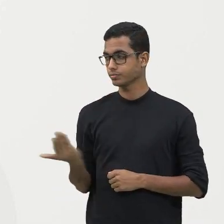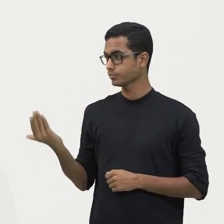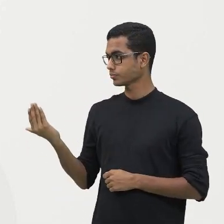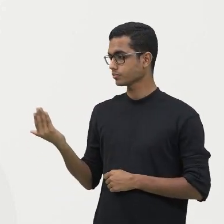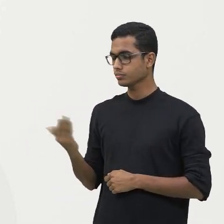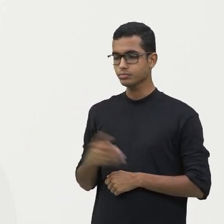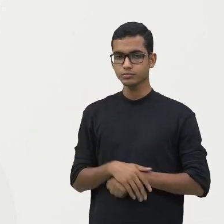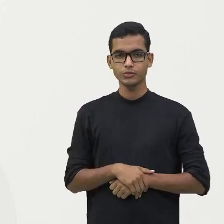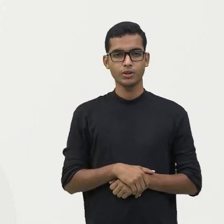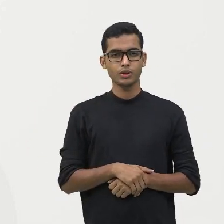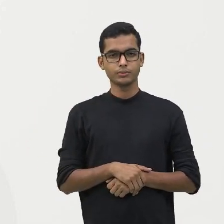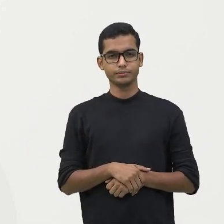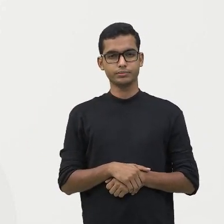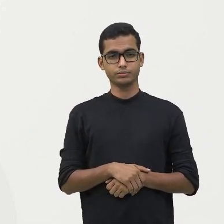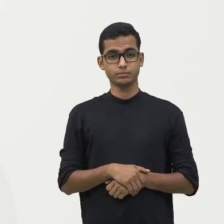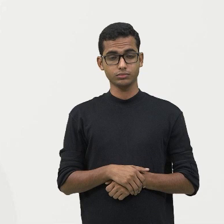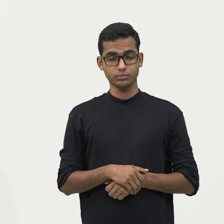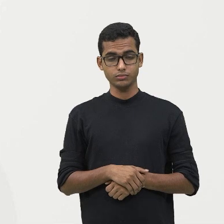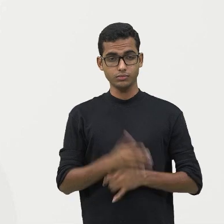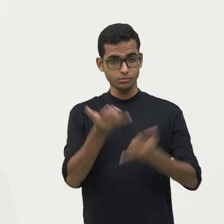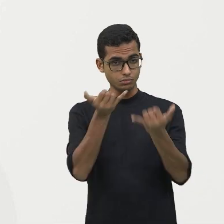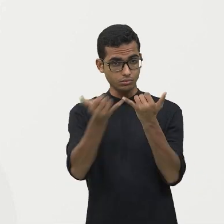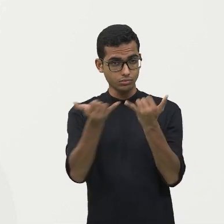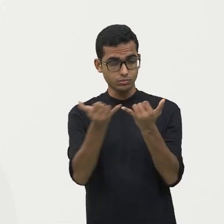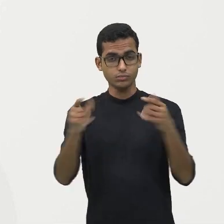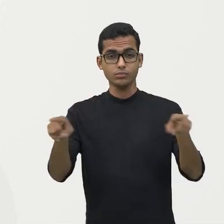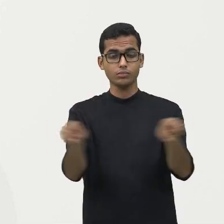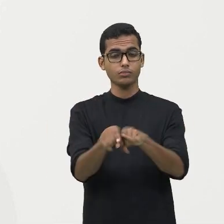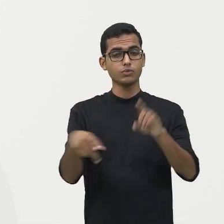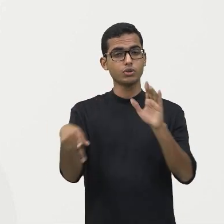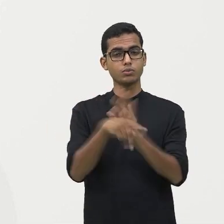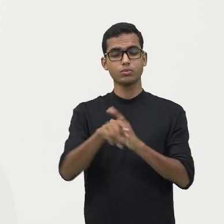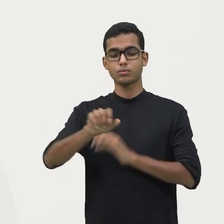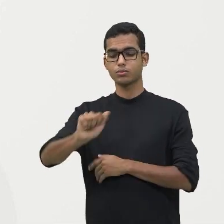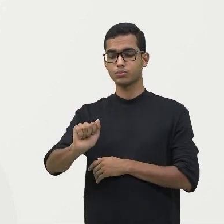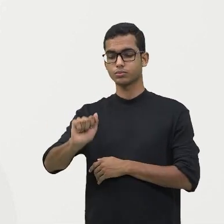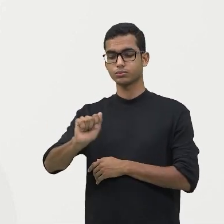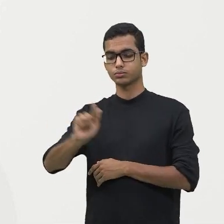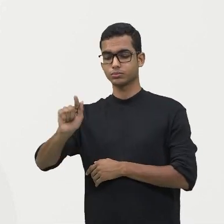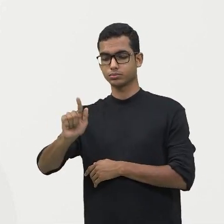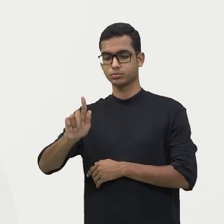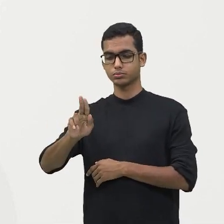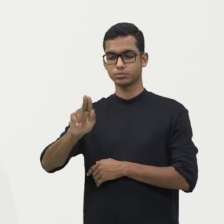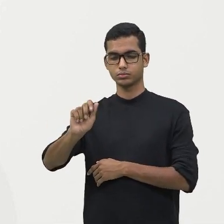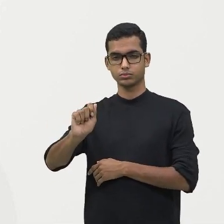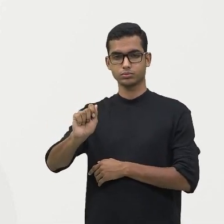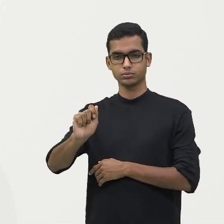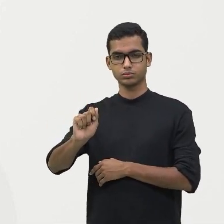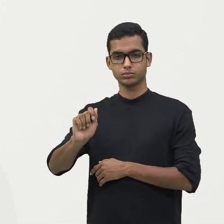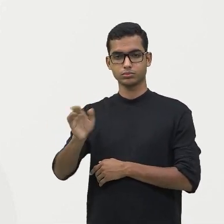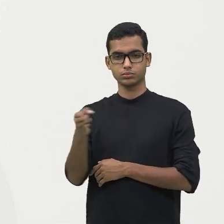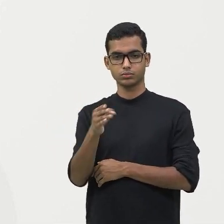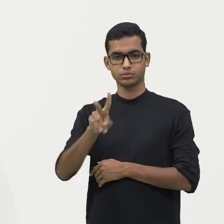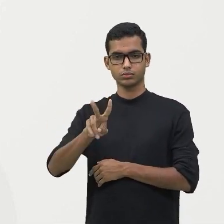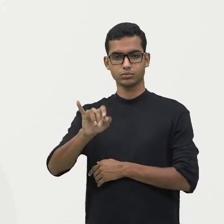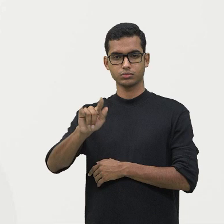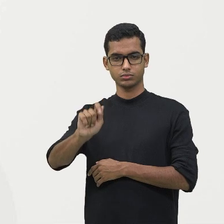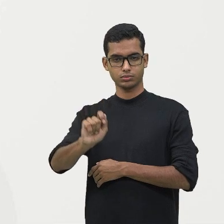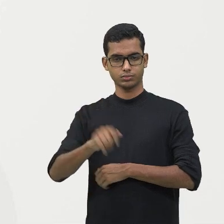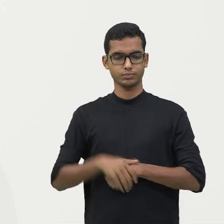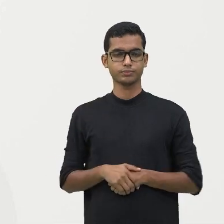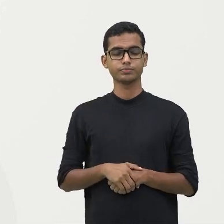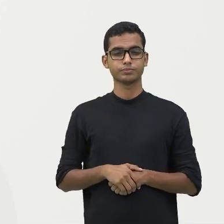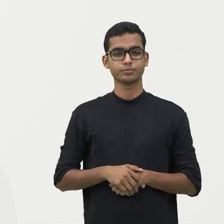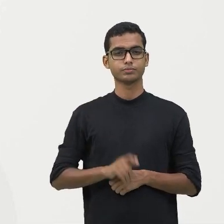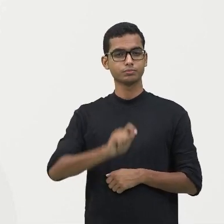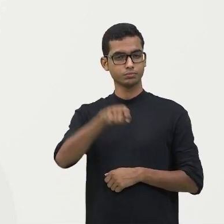então, semelhante, melhor dizendo, na água viva, né? A água viva é esse ser aqui, ó,